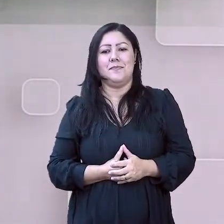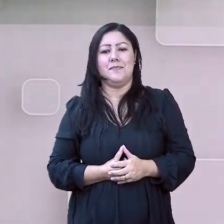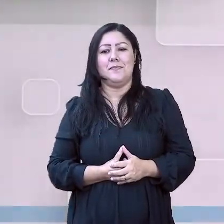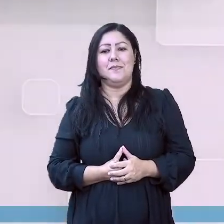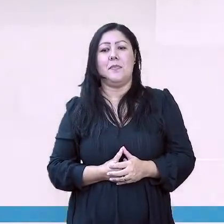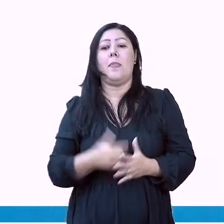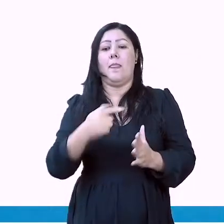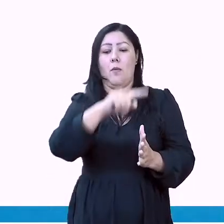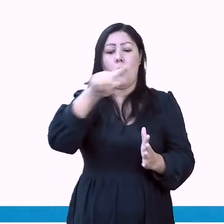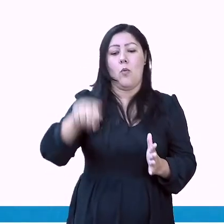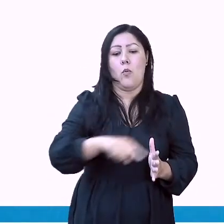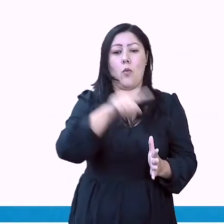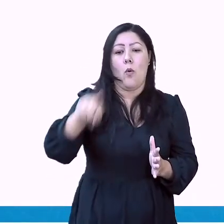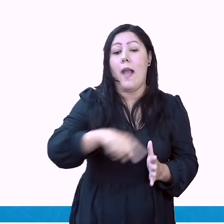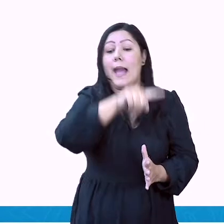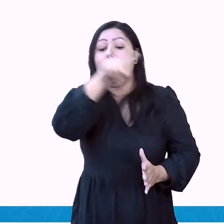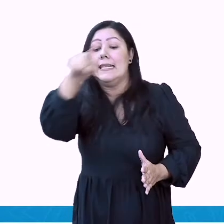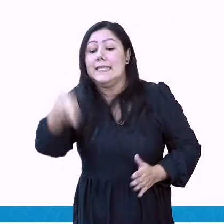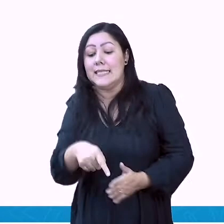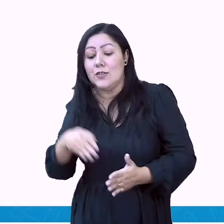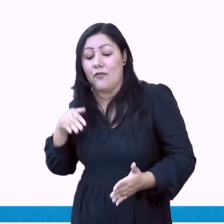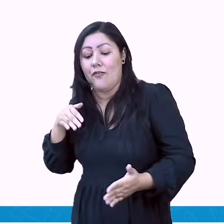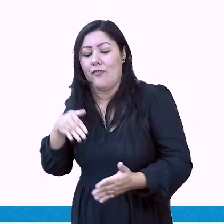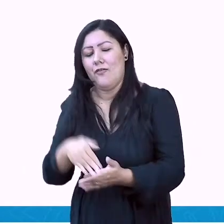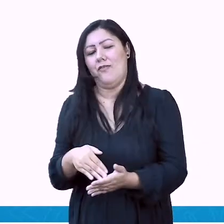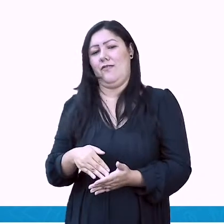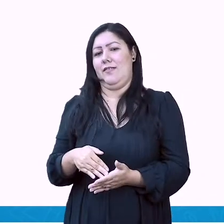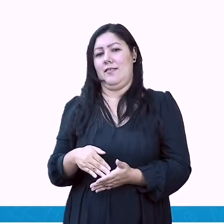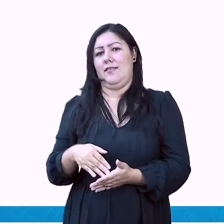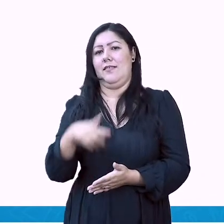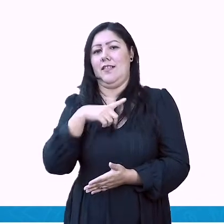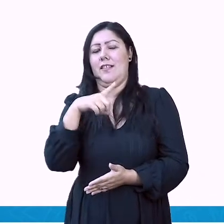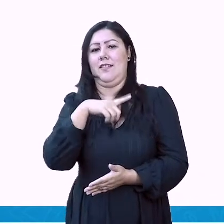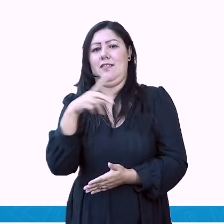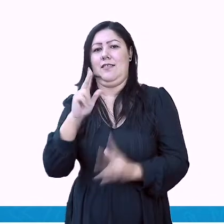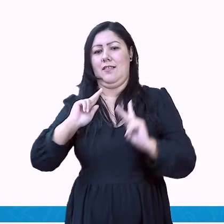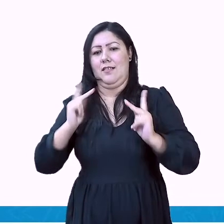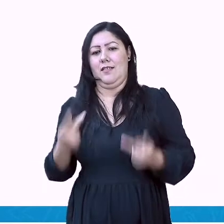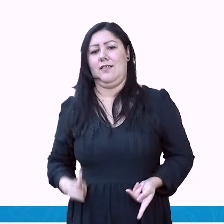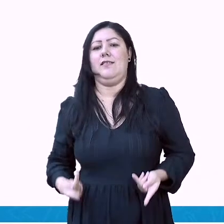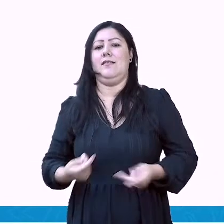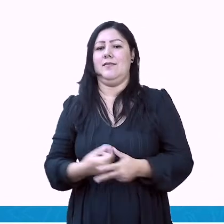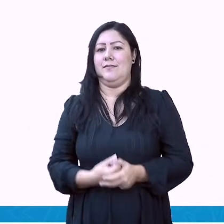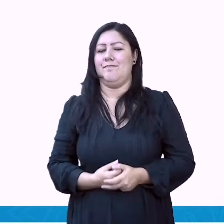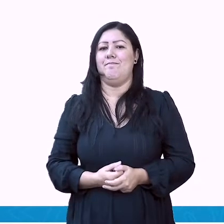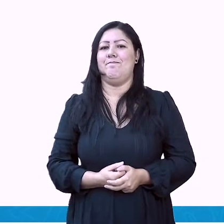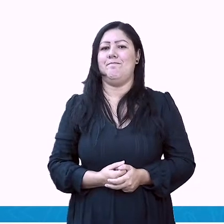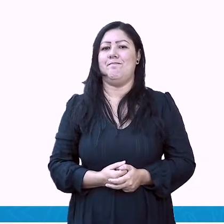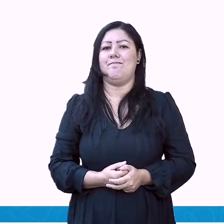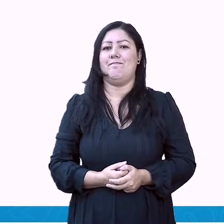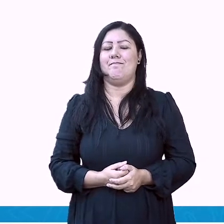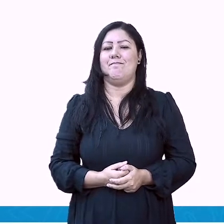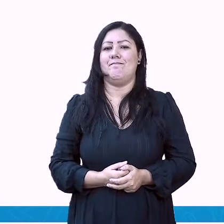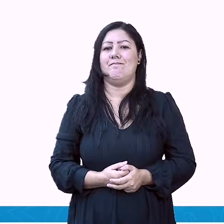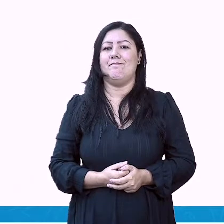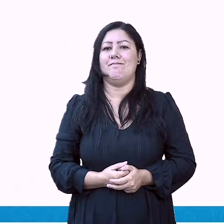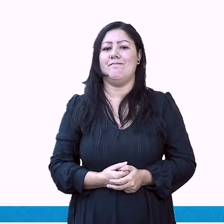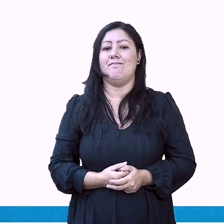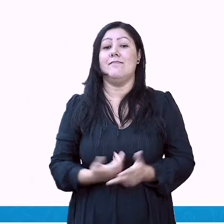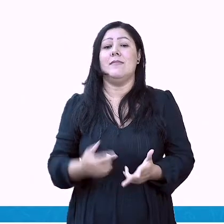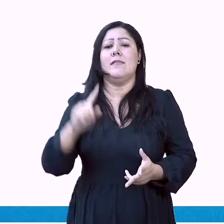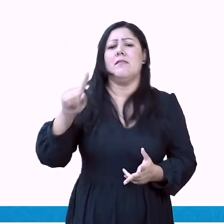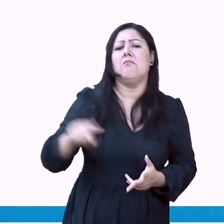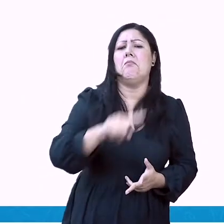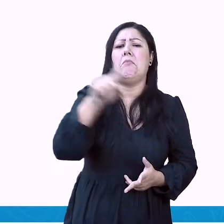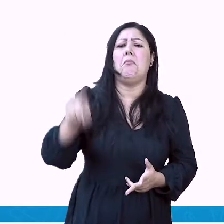está aqui, finalzinho aqui. E esse caracol vai sendo construído. Que esse caracol